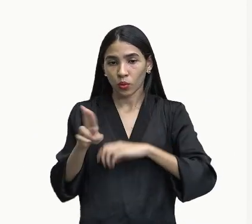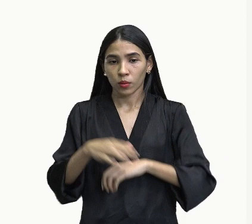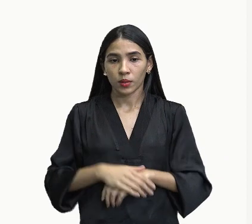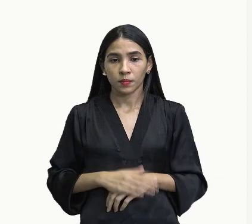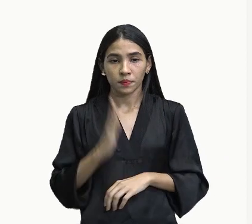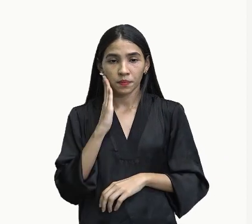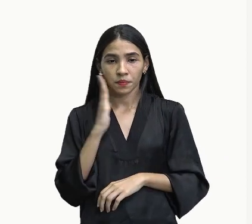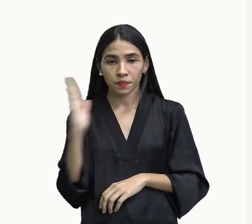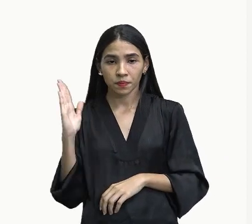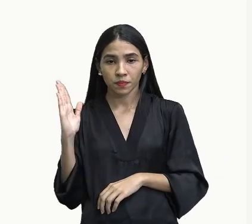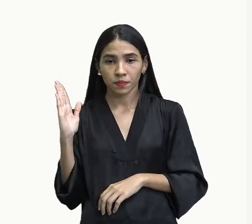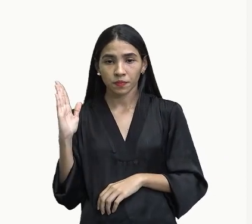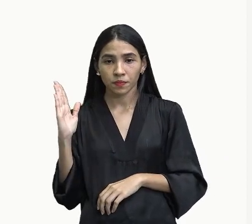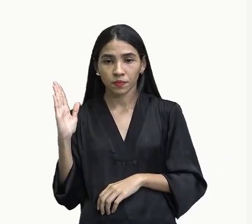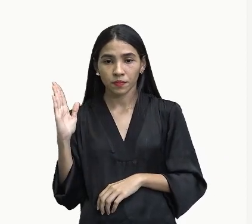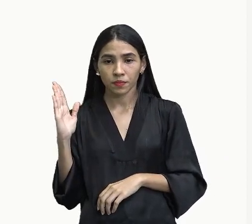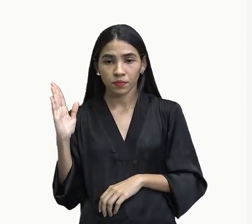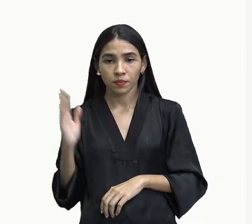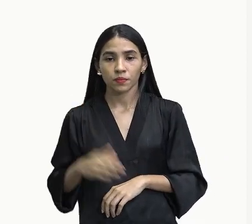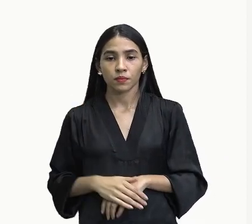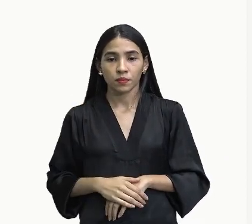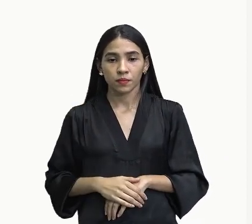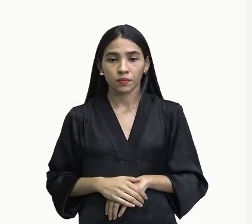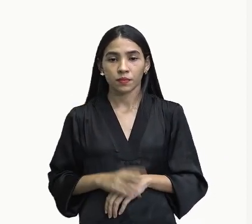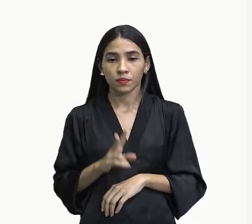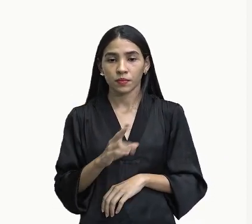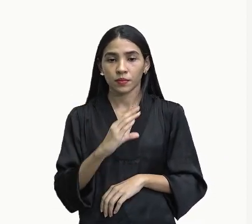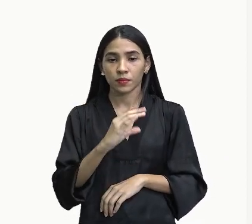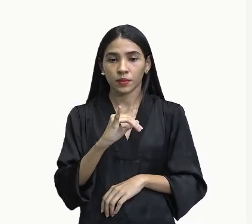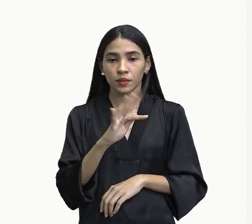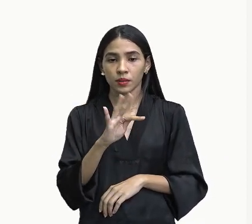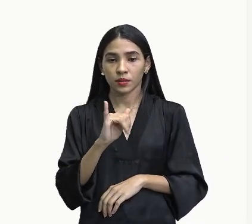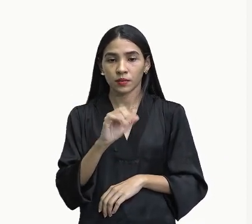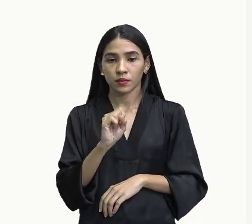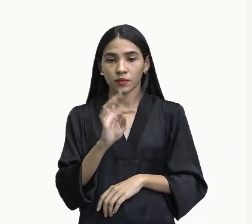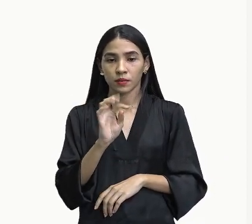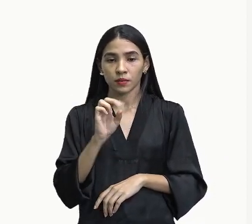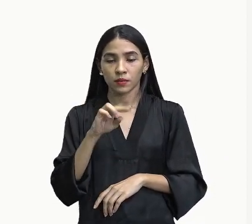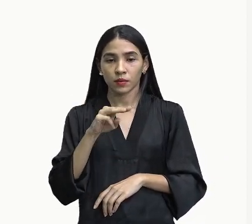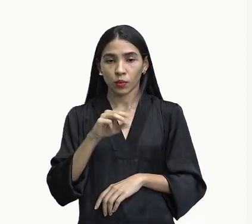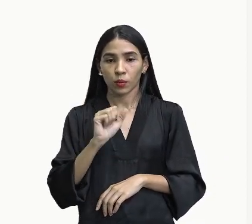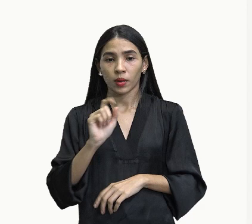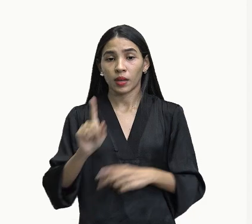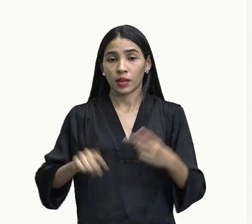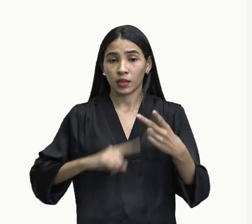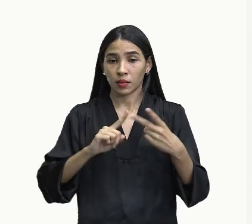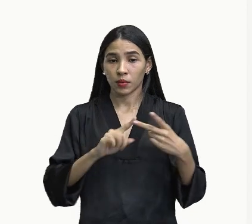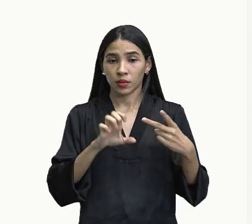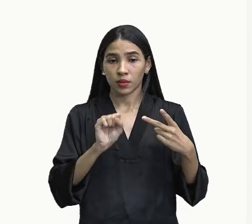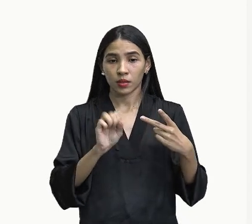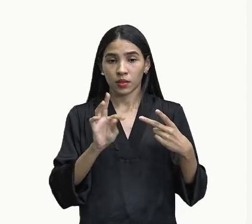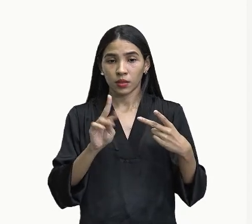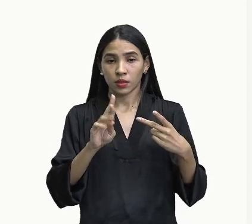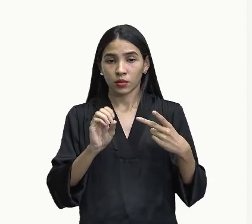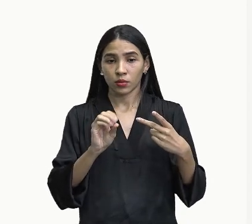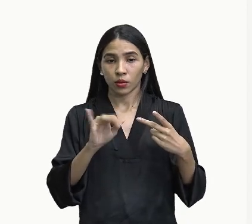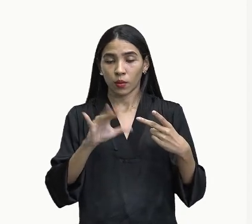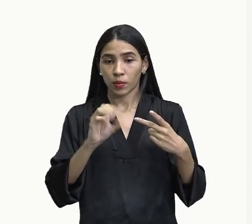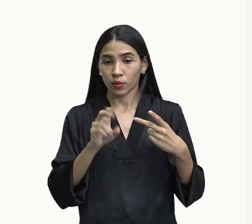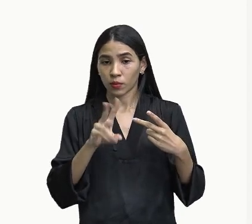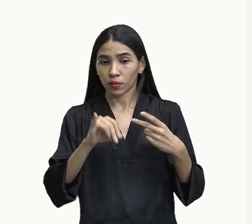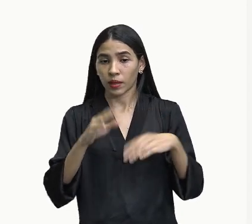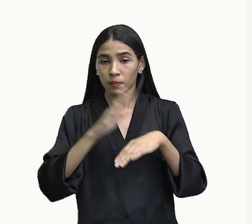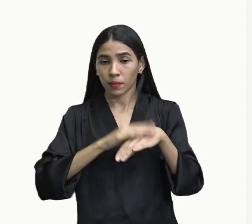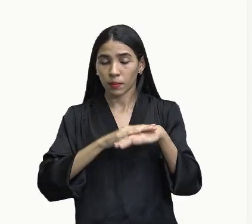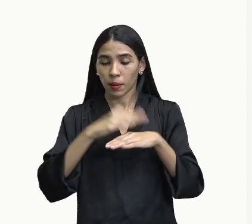cifistoma, e aí ele vai gerar brotinhos que são chamados de estróbilos, que depois vão se desenvolver formando um